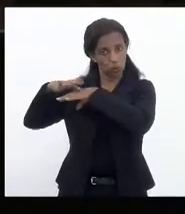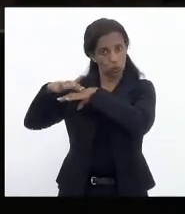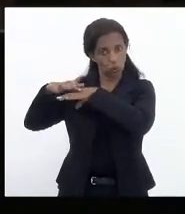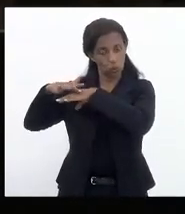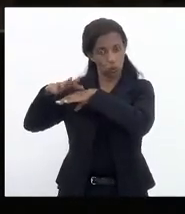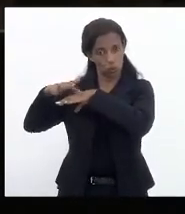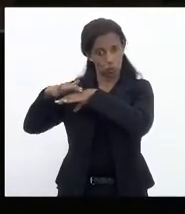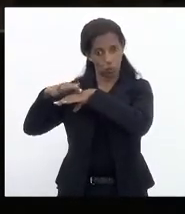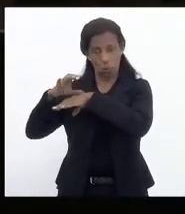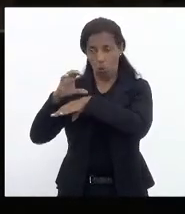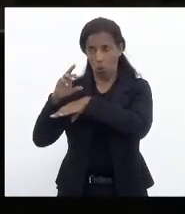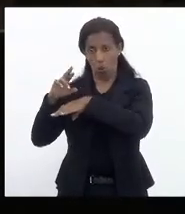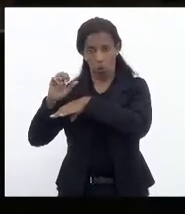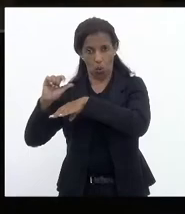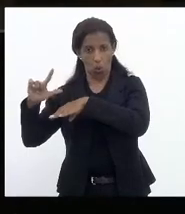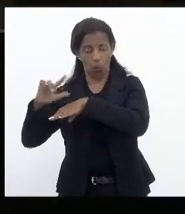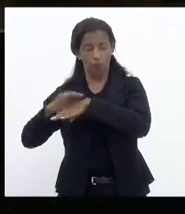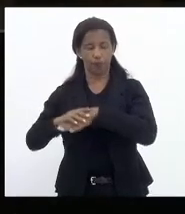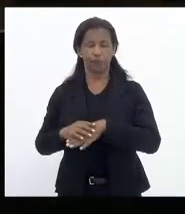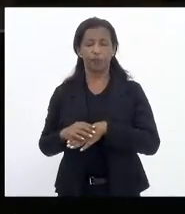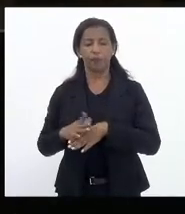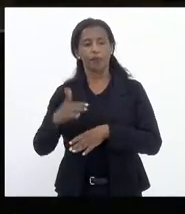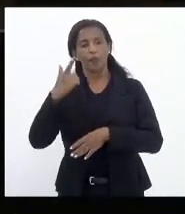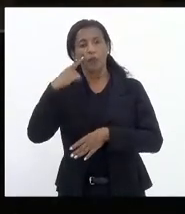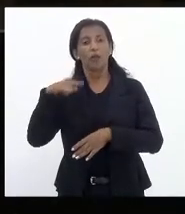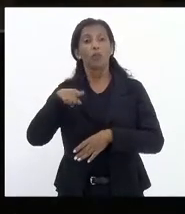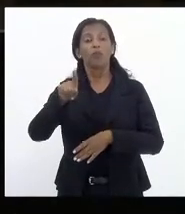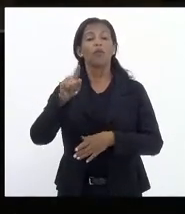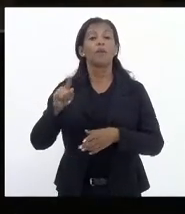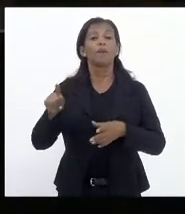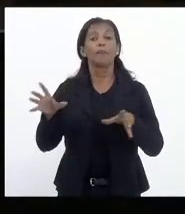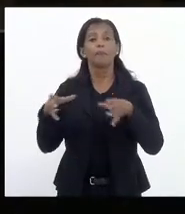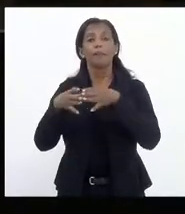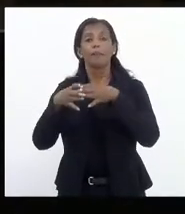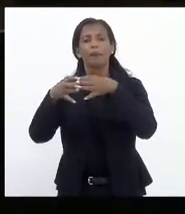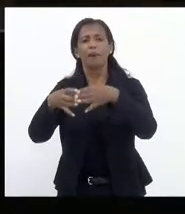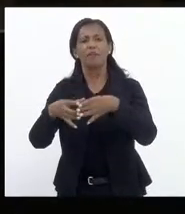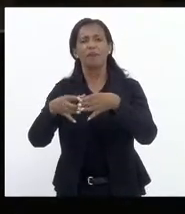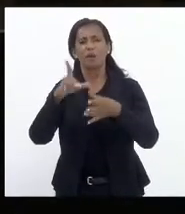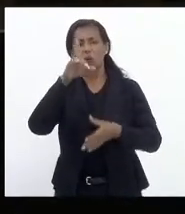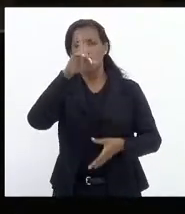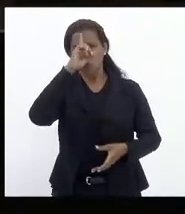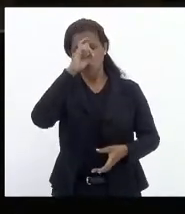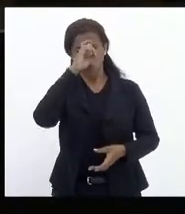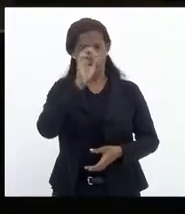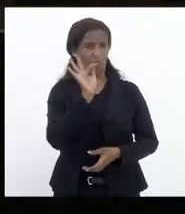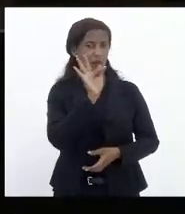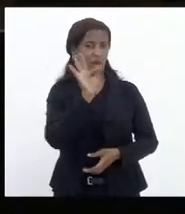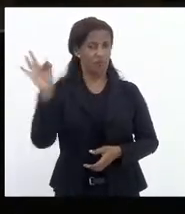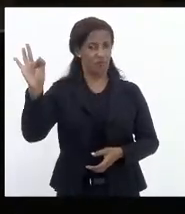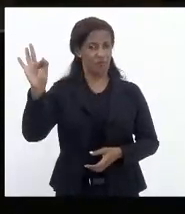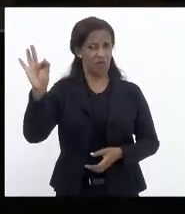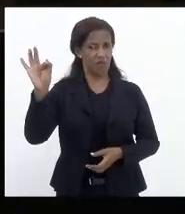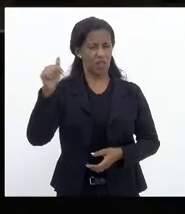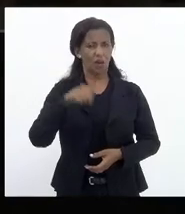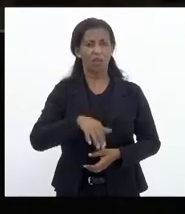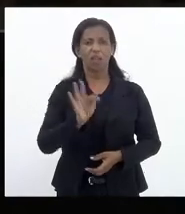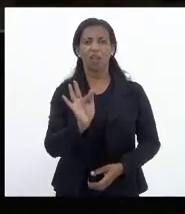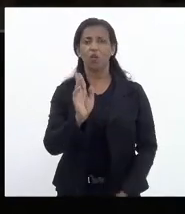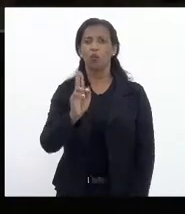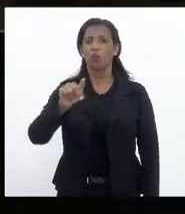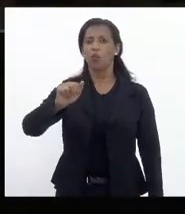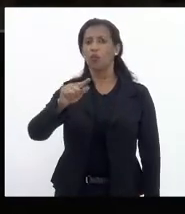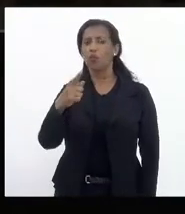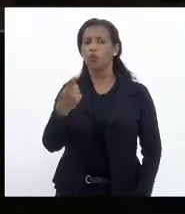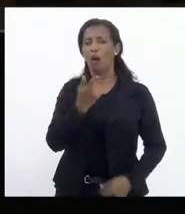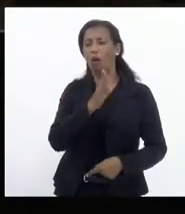chamada Doença de Crohn para tentar suprir o Hospital Federal né aqui no fundão